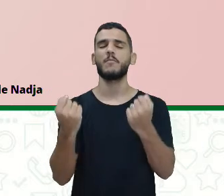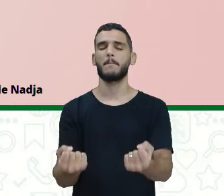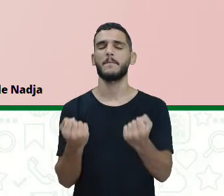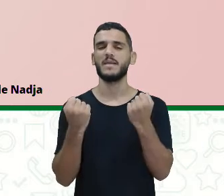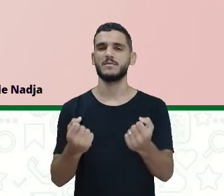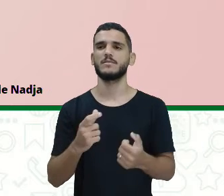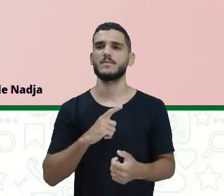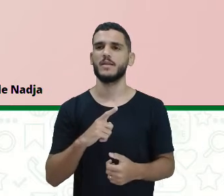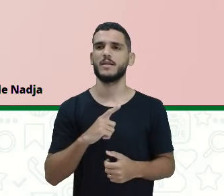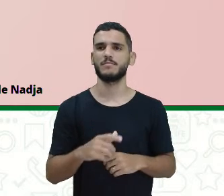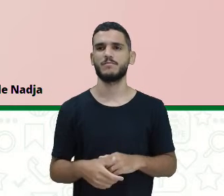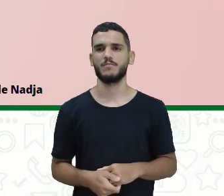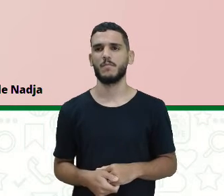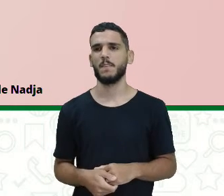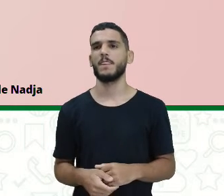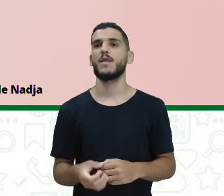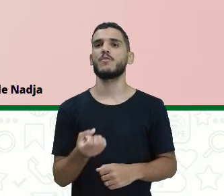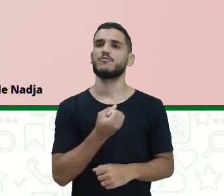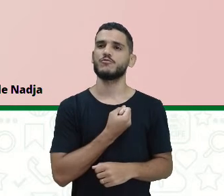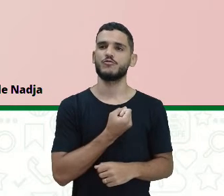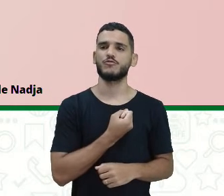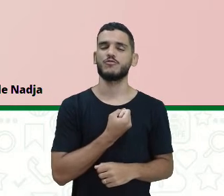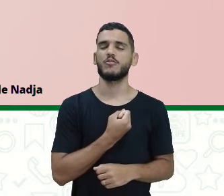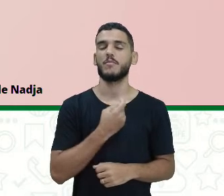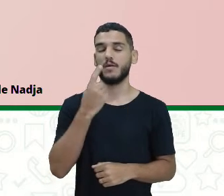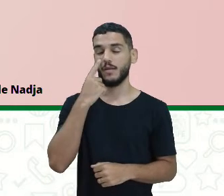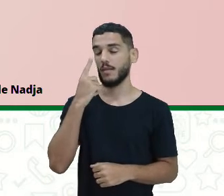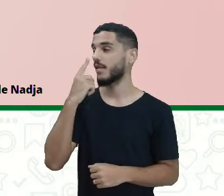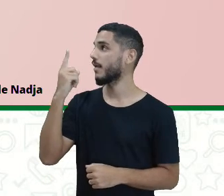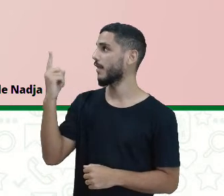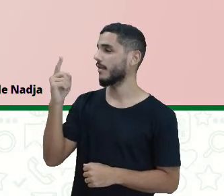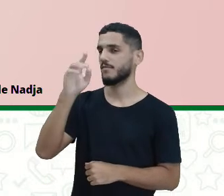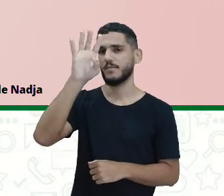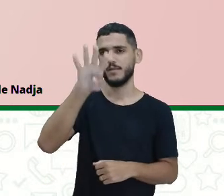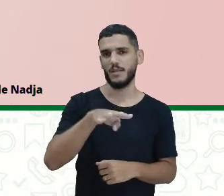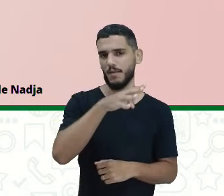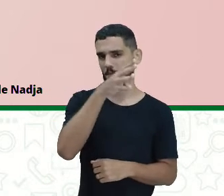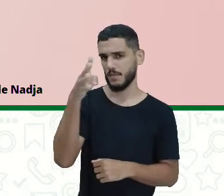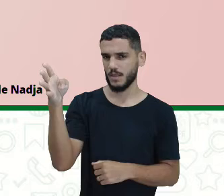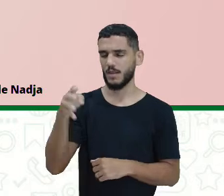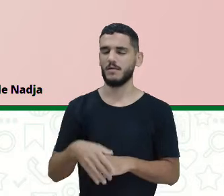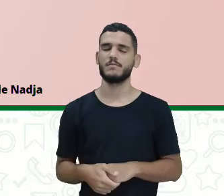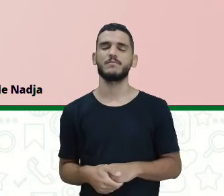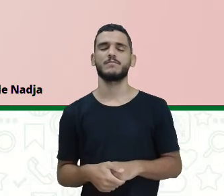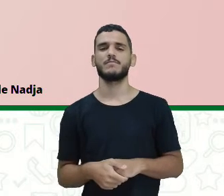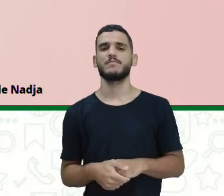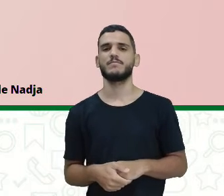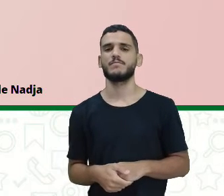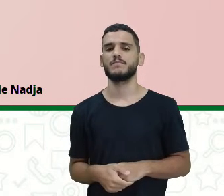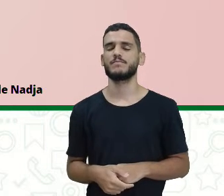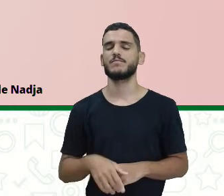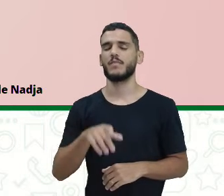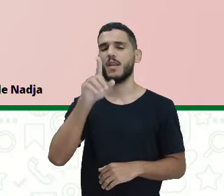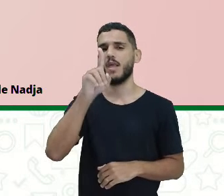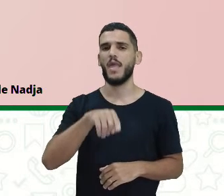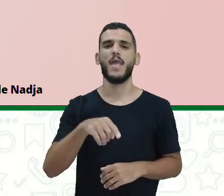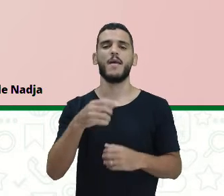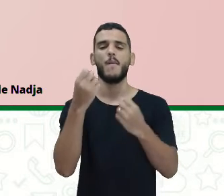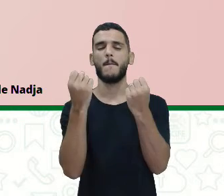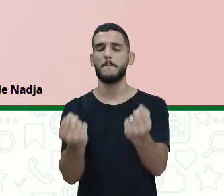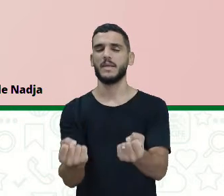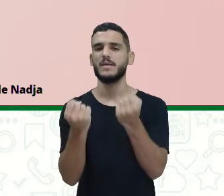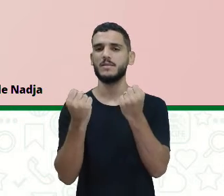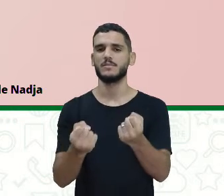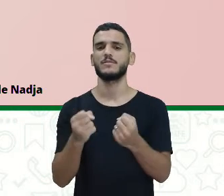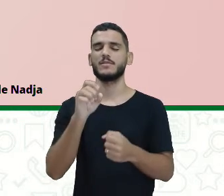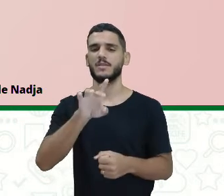Ou seja, os números que estão ali em cima, no quadradinho, né? Naquela planilha, eles são os pesos